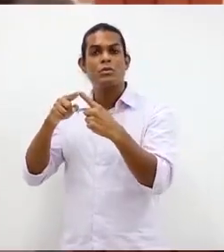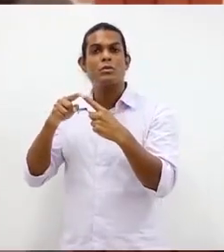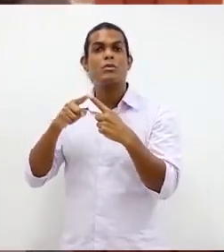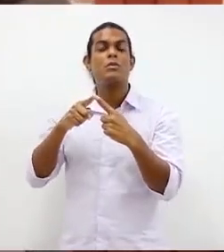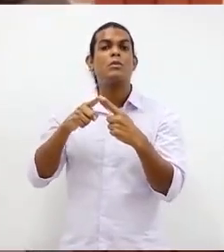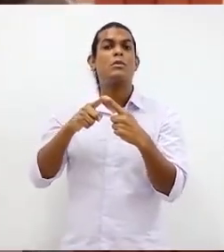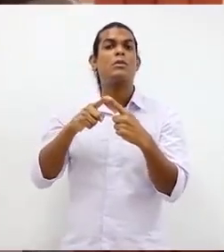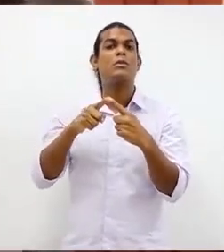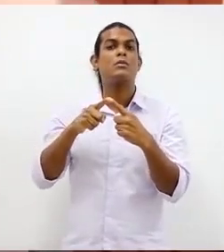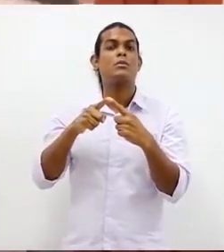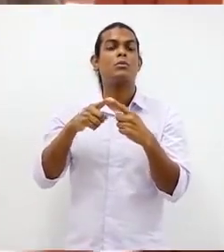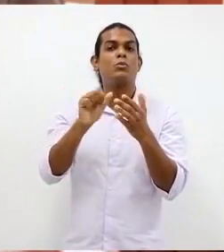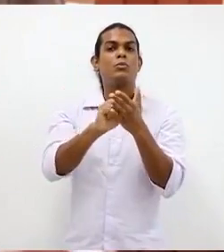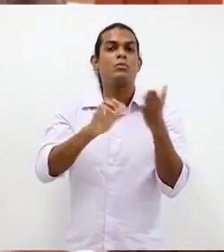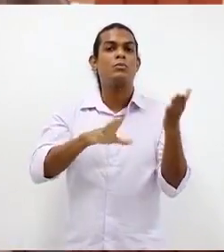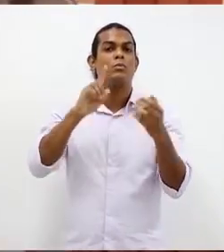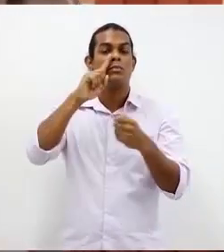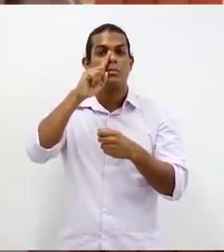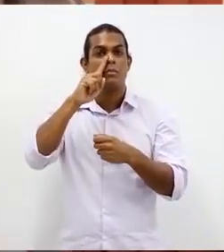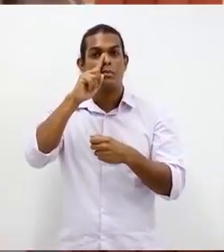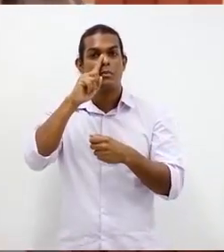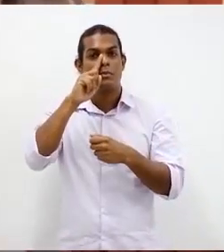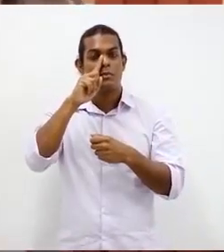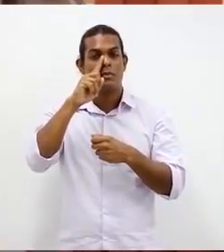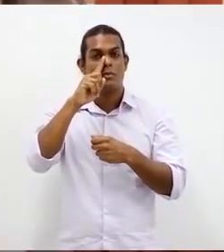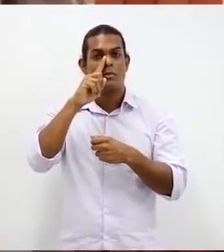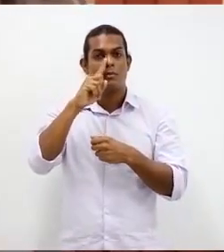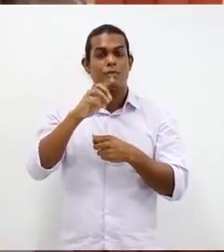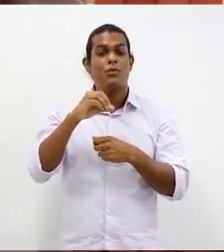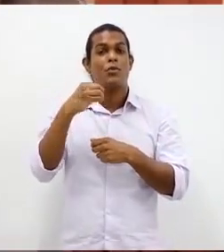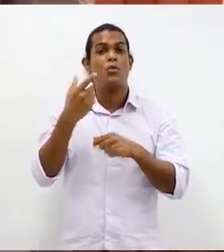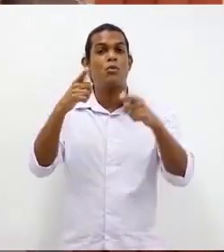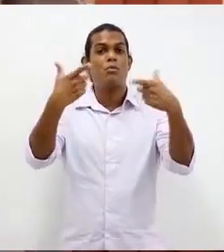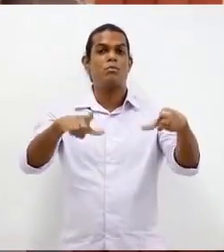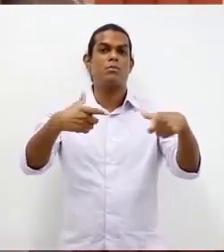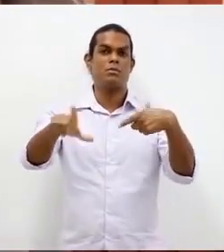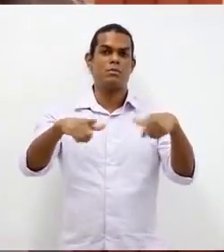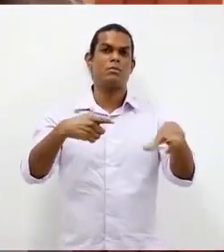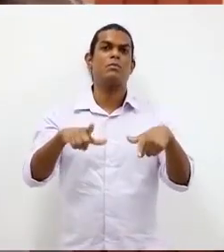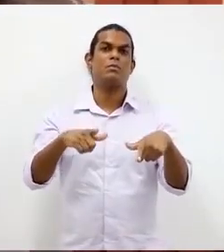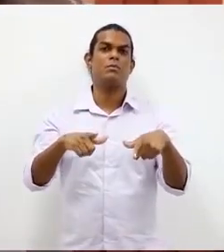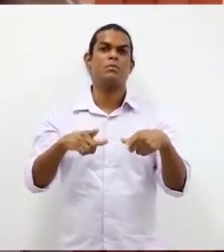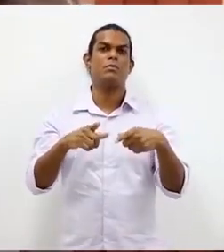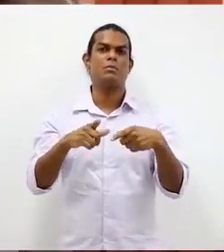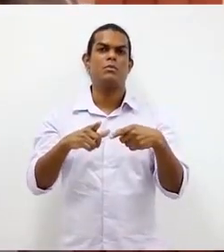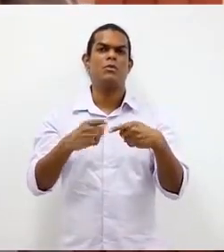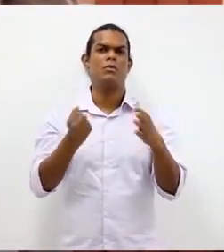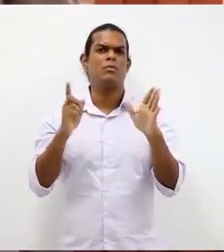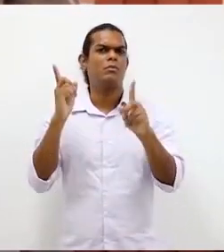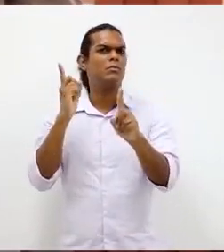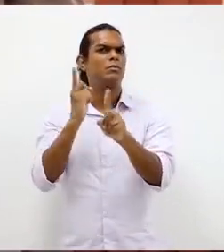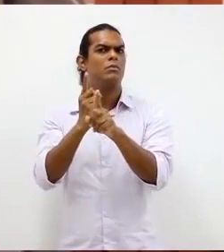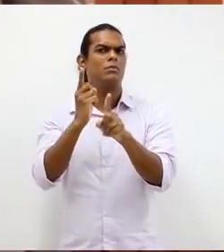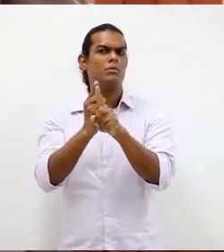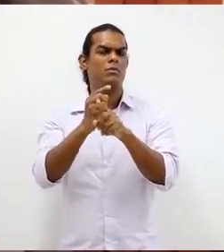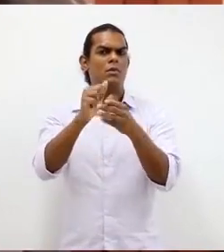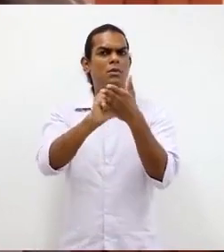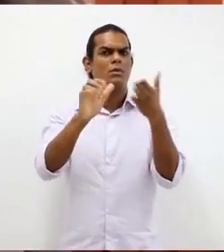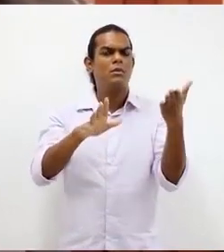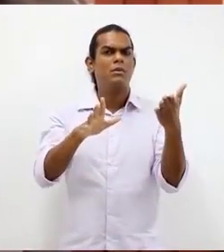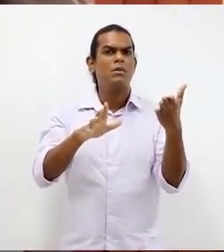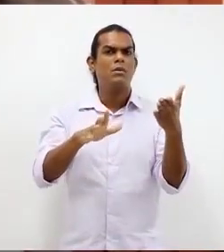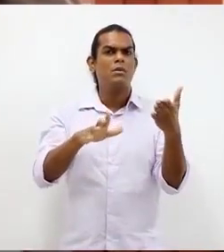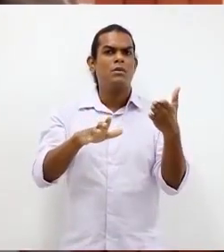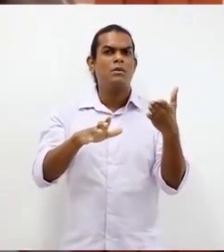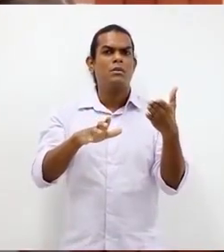pela natureza do produto ou pela condição de trabalho, tá? Então nós vamos encontrar atividade perigosa com aqueles trabalhadores que trabalham